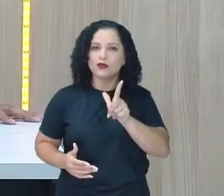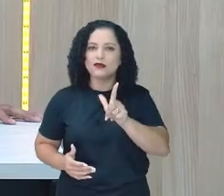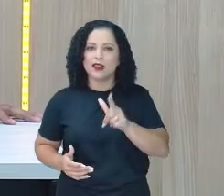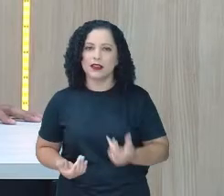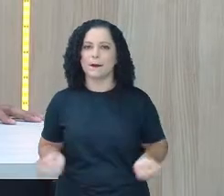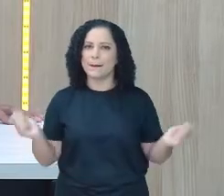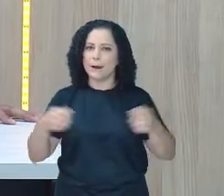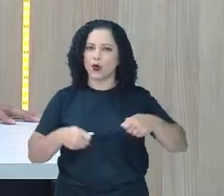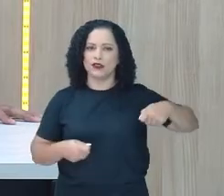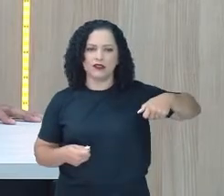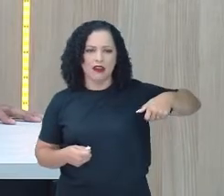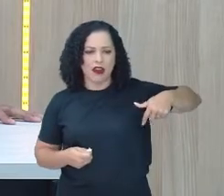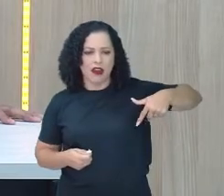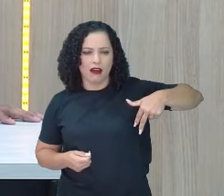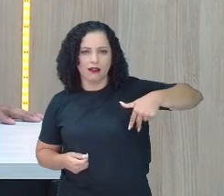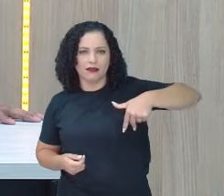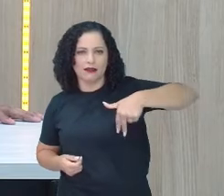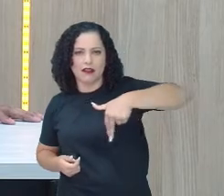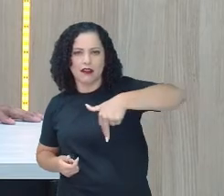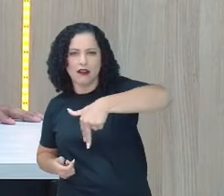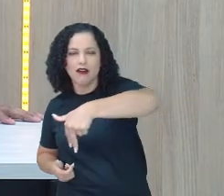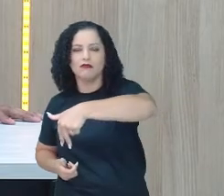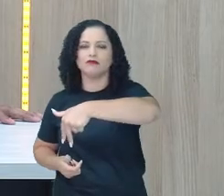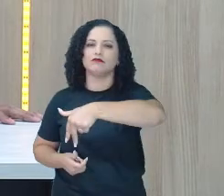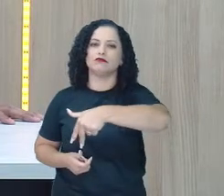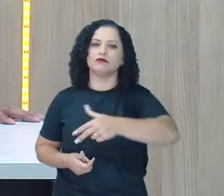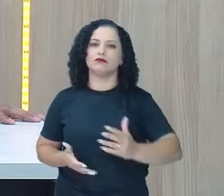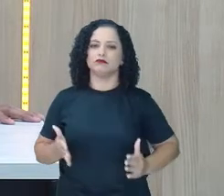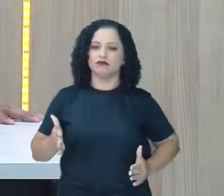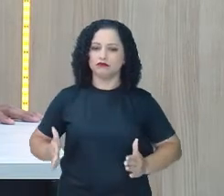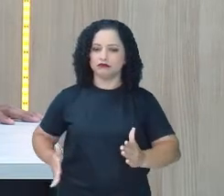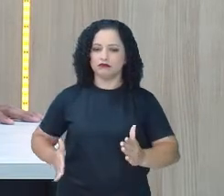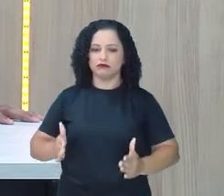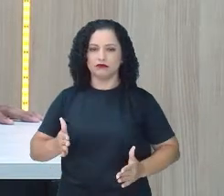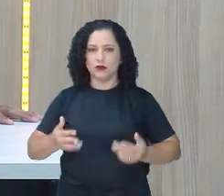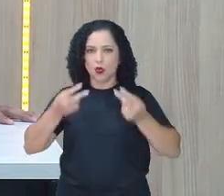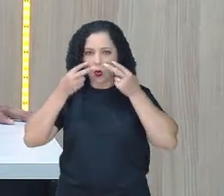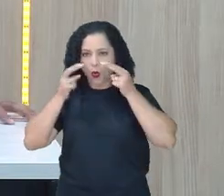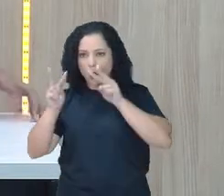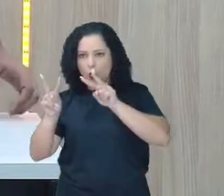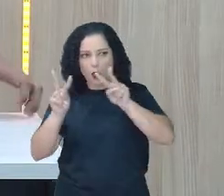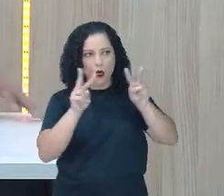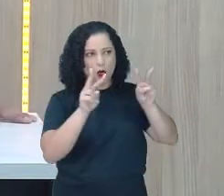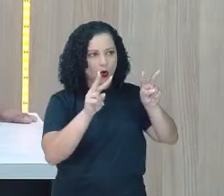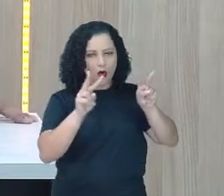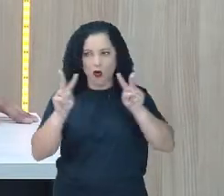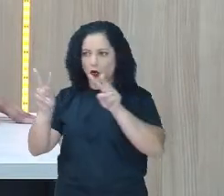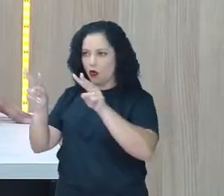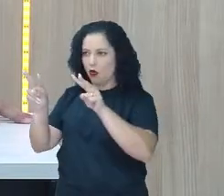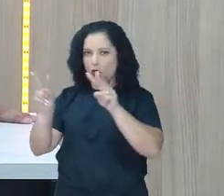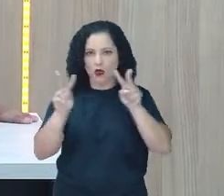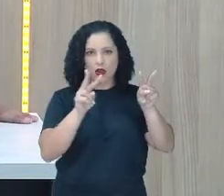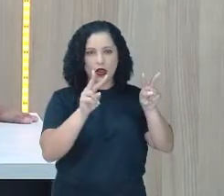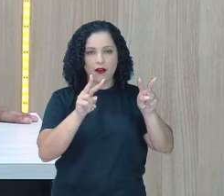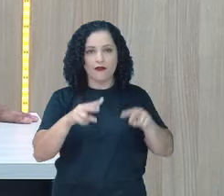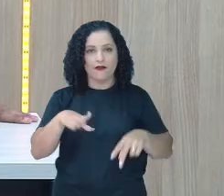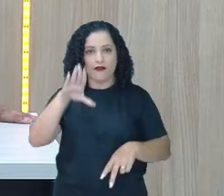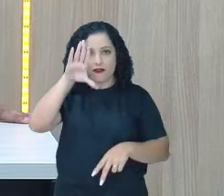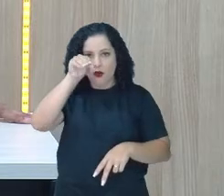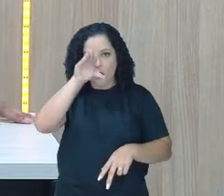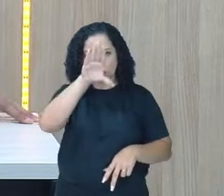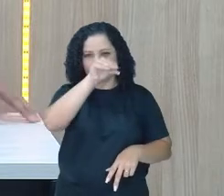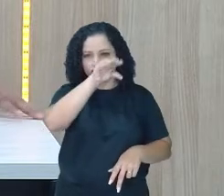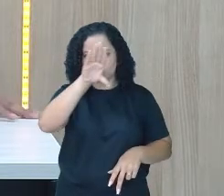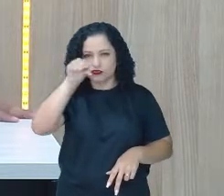pode andar, ele pode olhar, exatamente, ele pode olhar, pode tirar fotos,